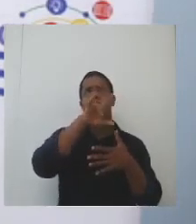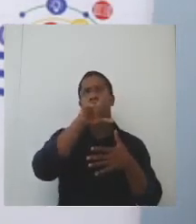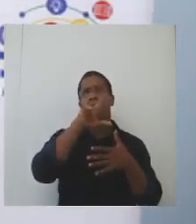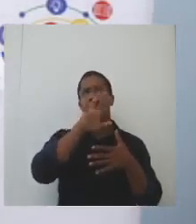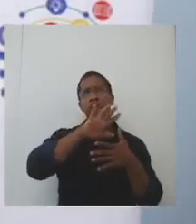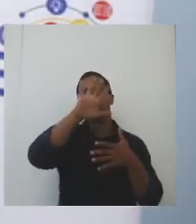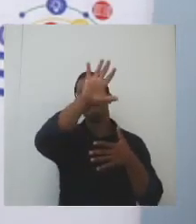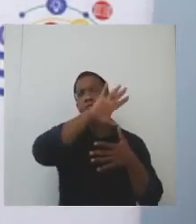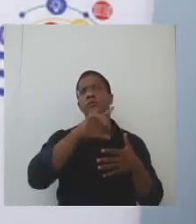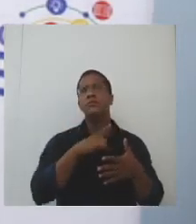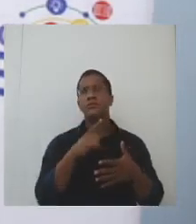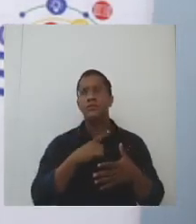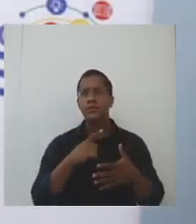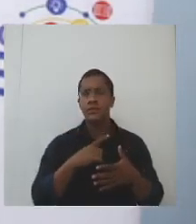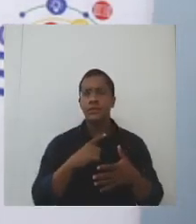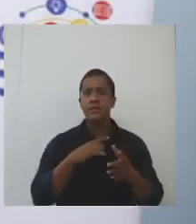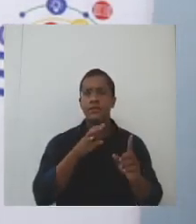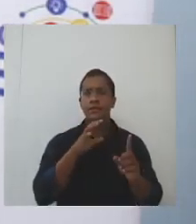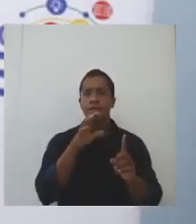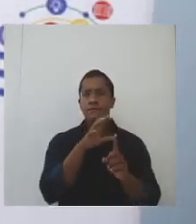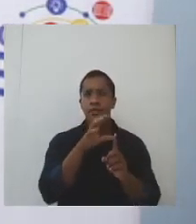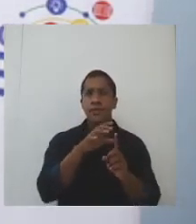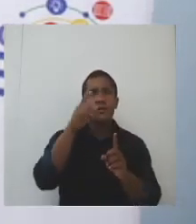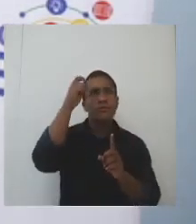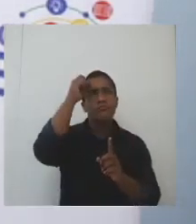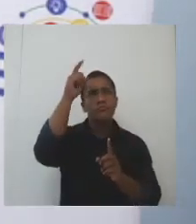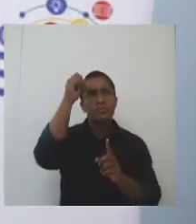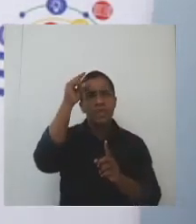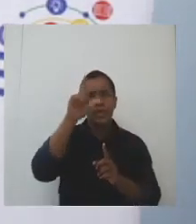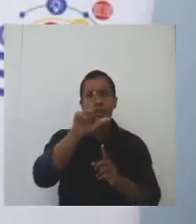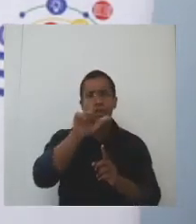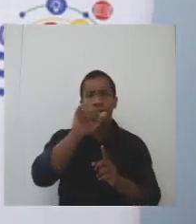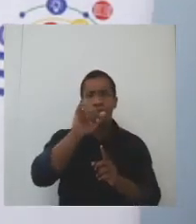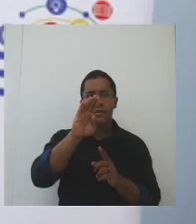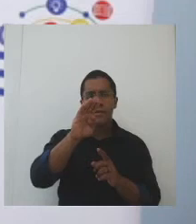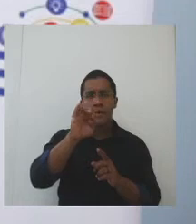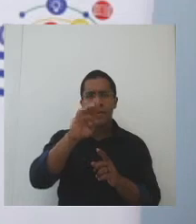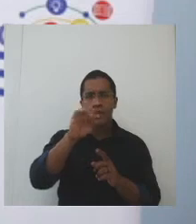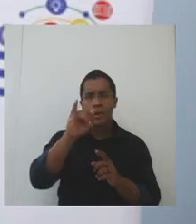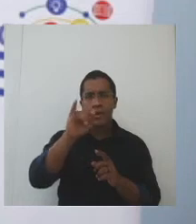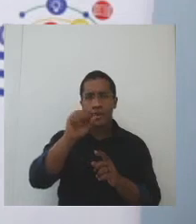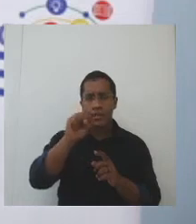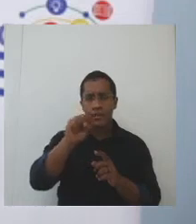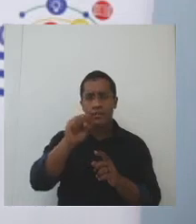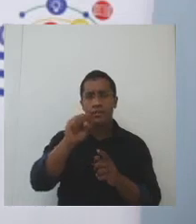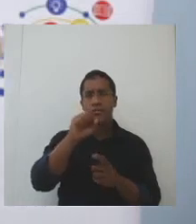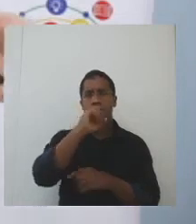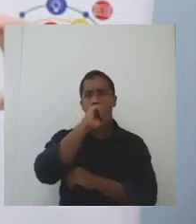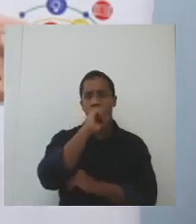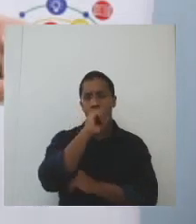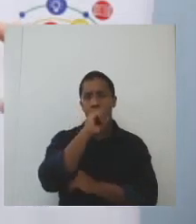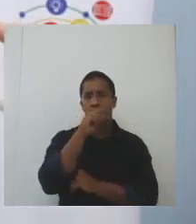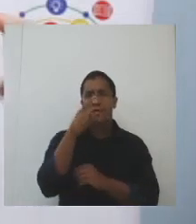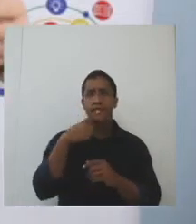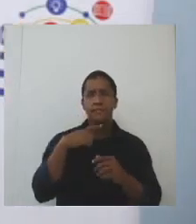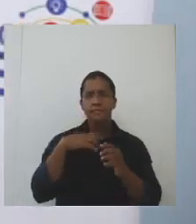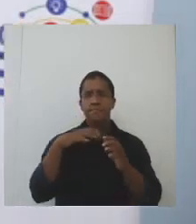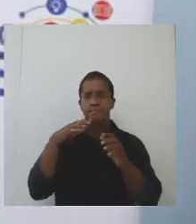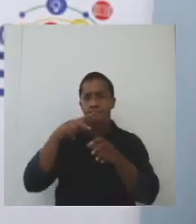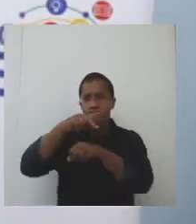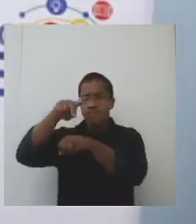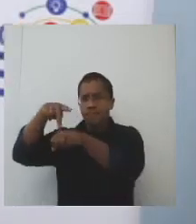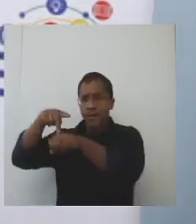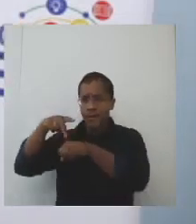inteiro, nós temos agora a influência das ideias o quê? Liberais. Muitas nações vizinhas aqui,